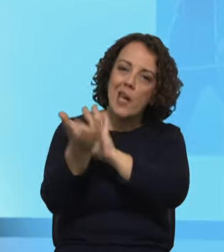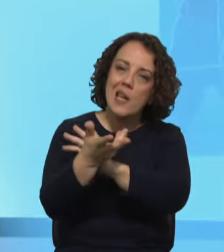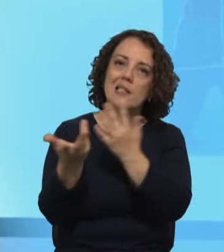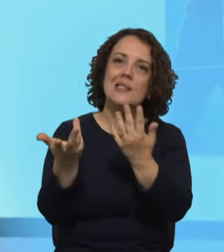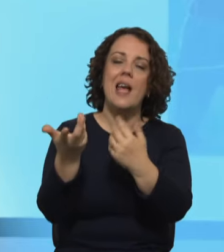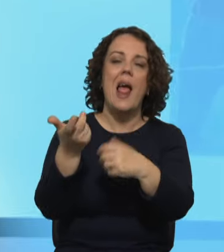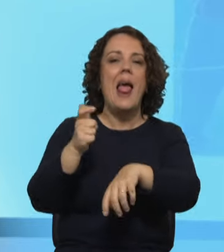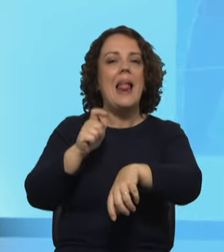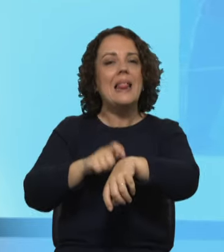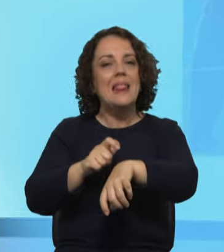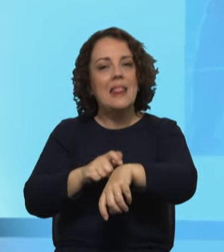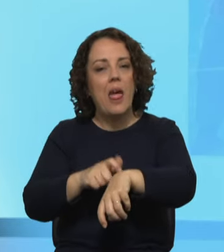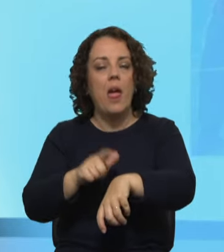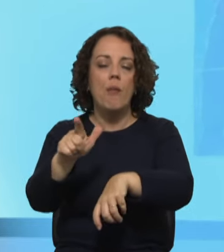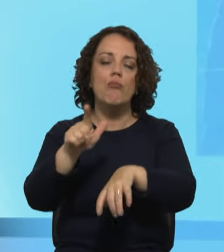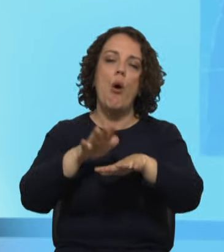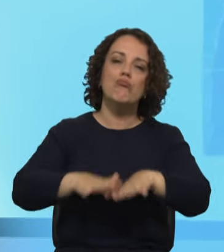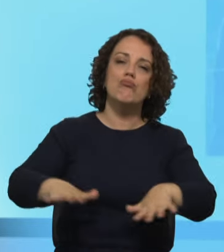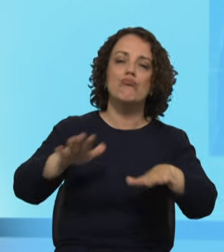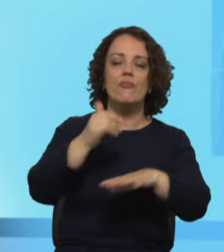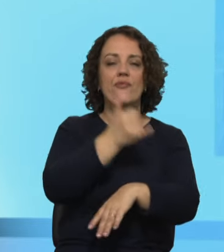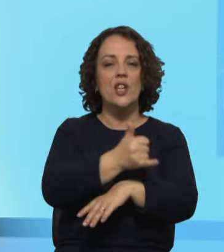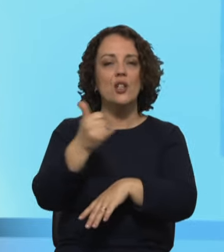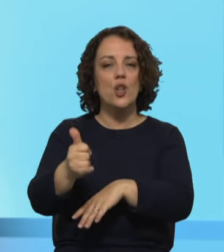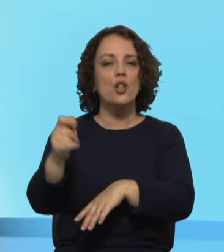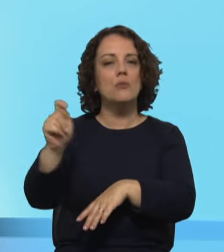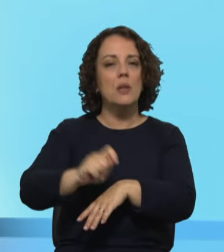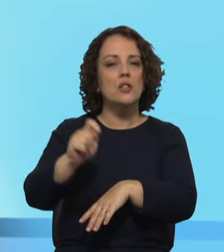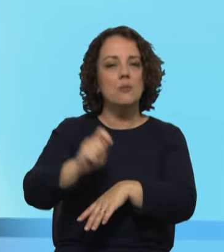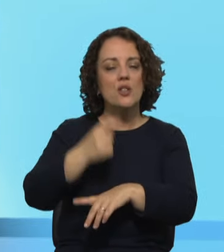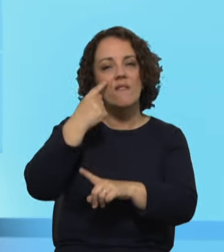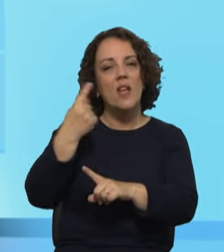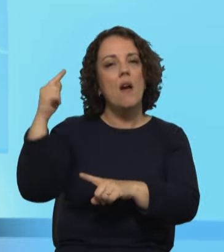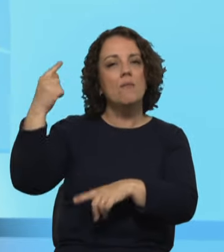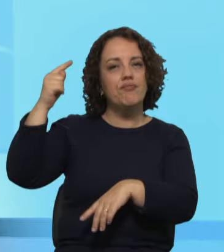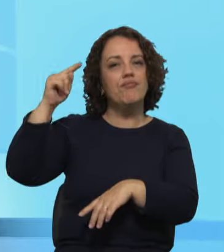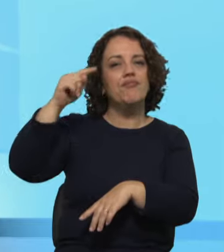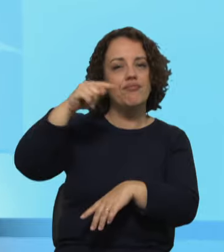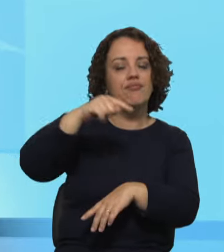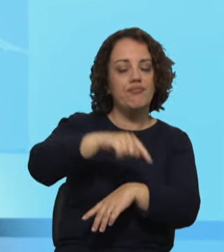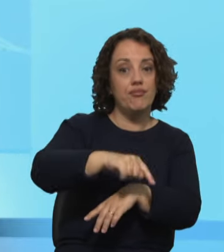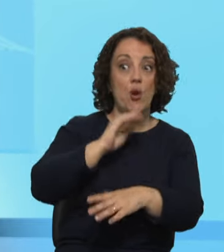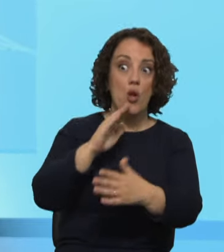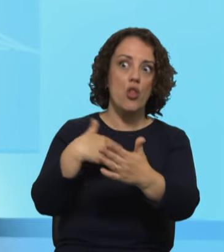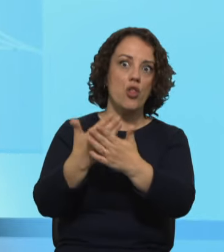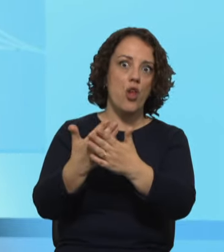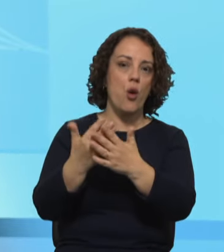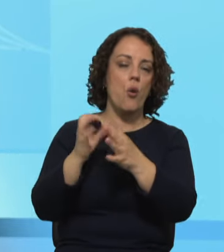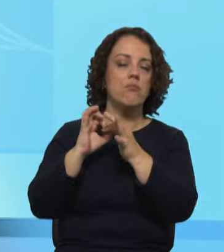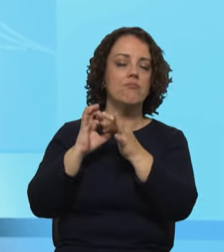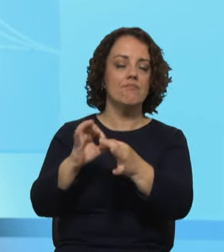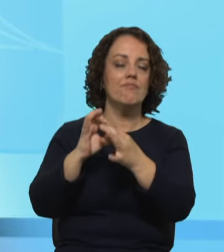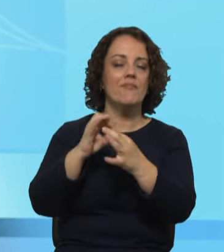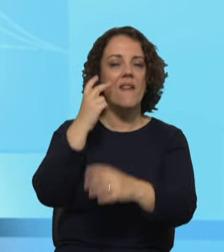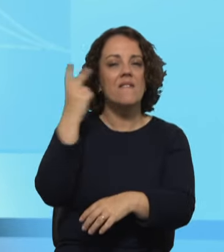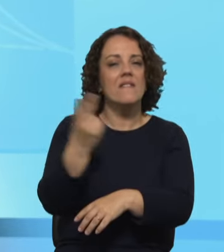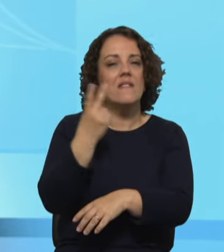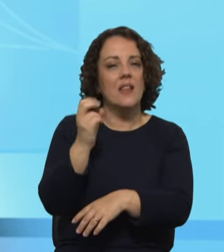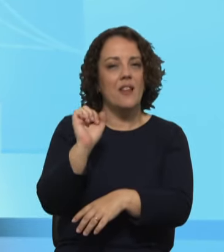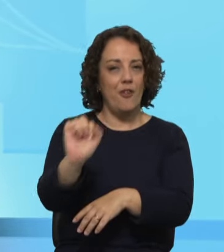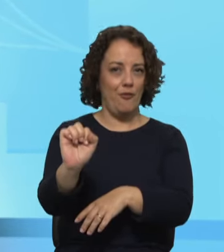que vocês foram saboreando em 22 meses de viagem que no que no fundo vos ligou muito à Vida ao sentido da vossa